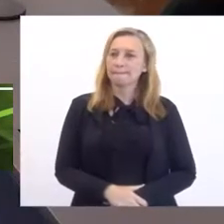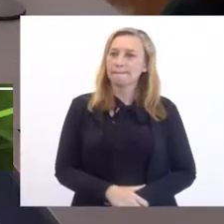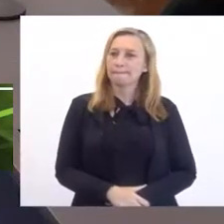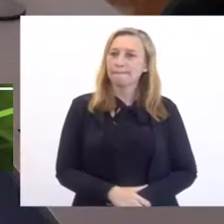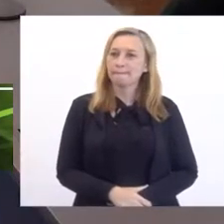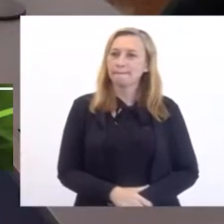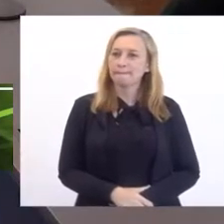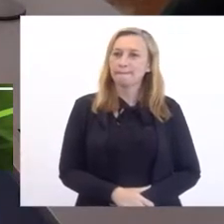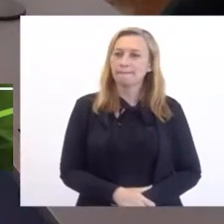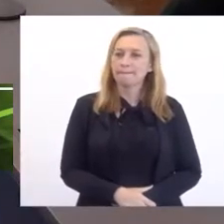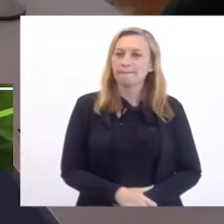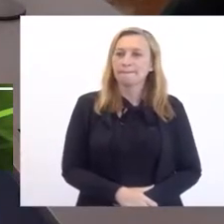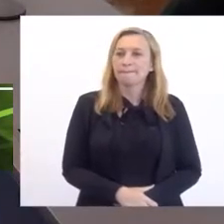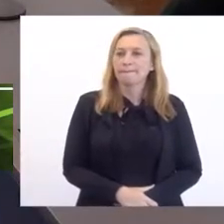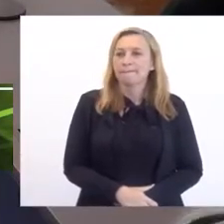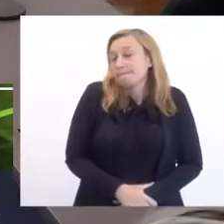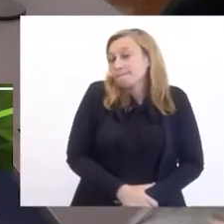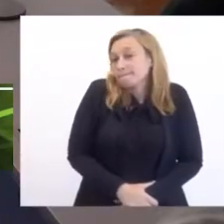agora